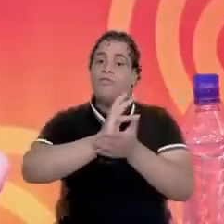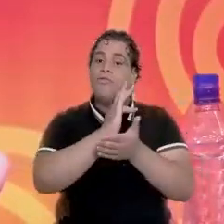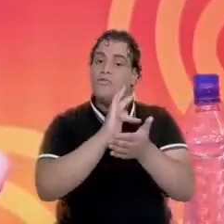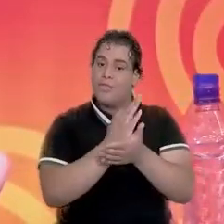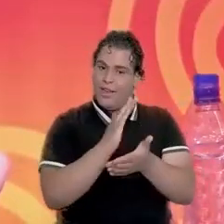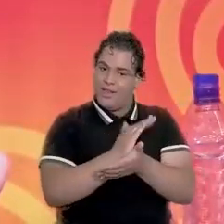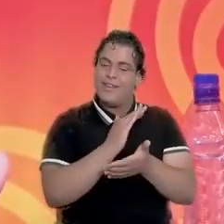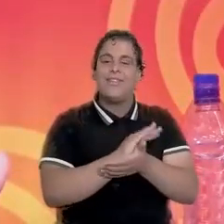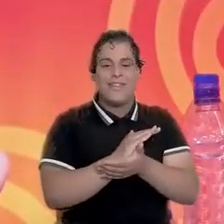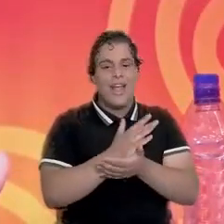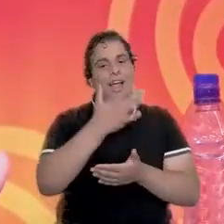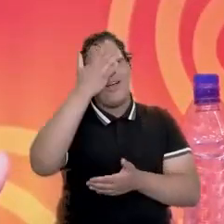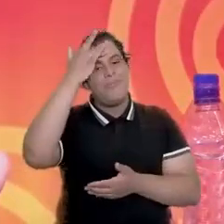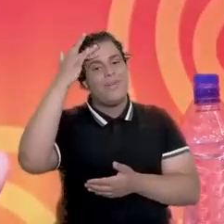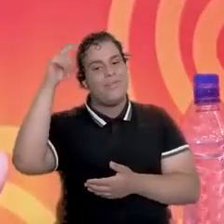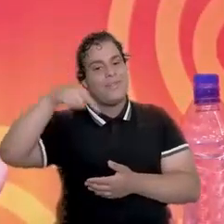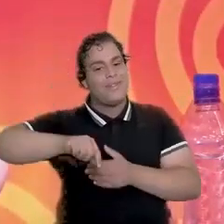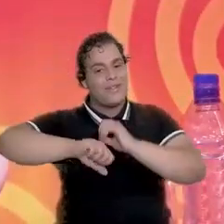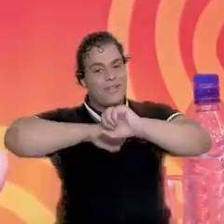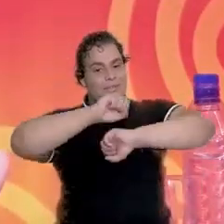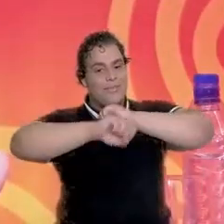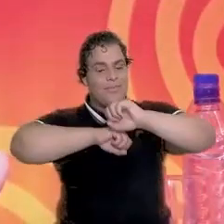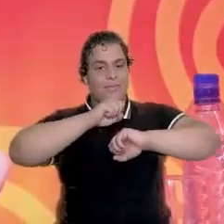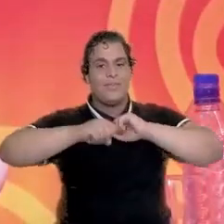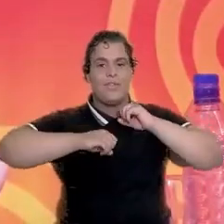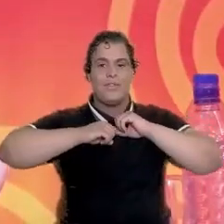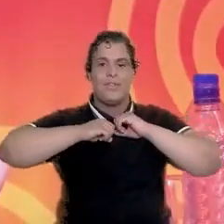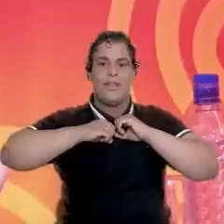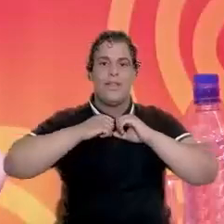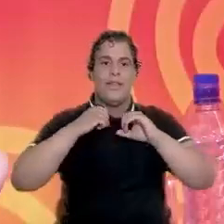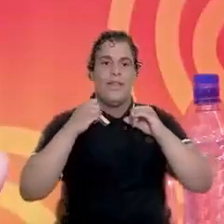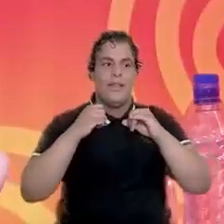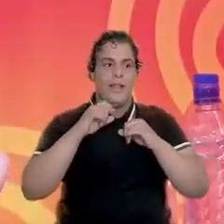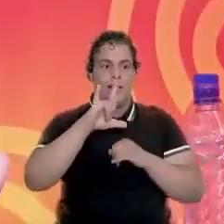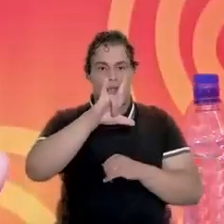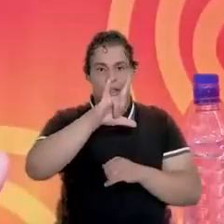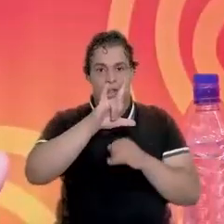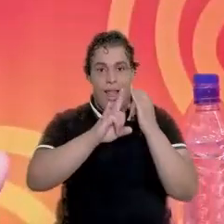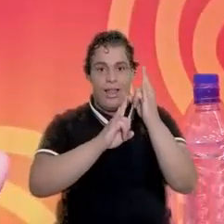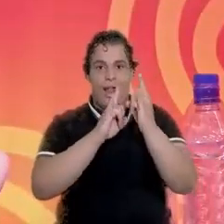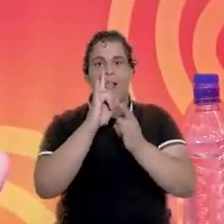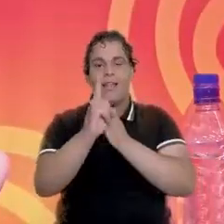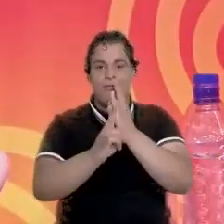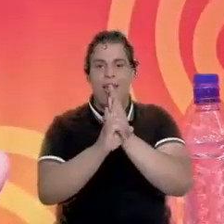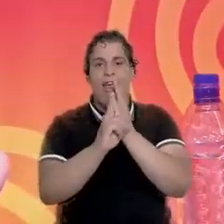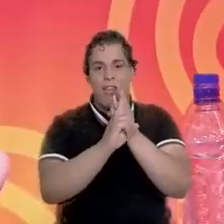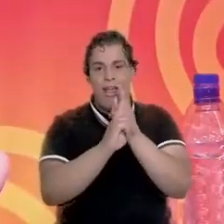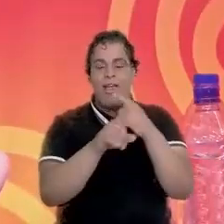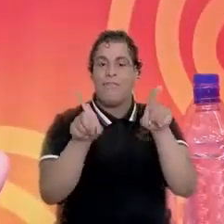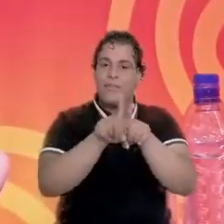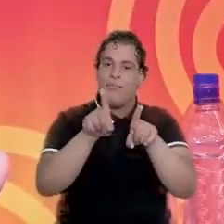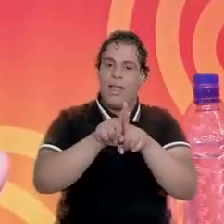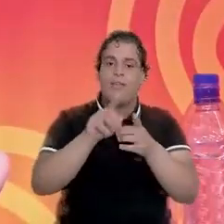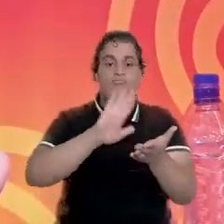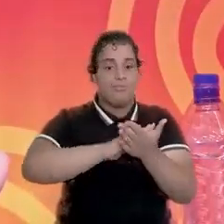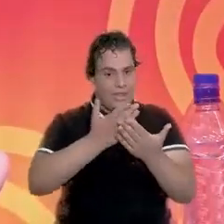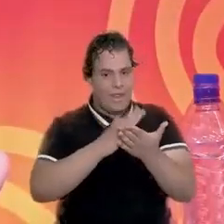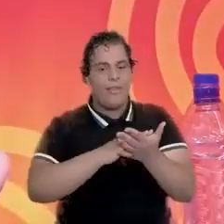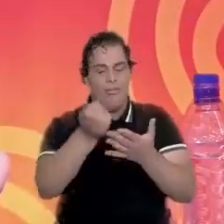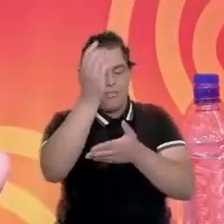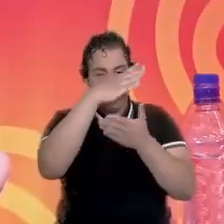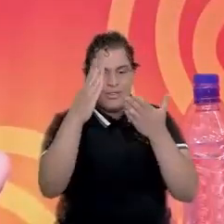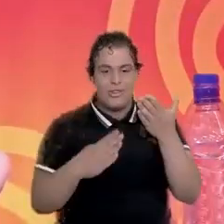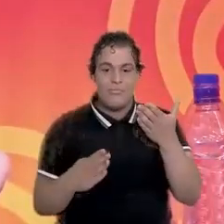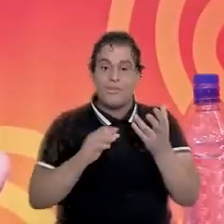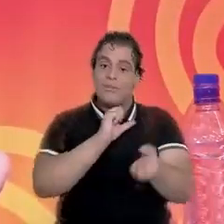Araxá, é o pessoal aqui da produção que faz aí as transmissões ao vivo, pessoal da acessibilidade, viu? E eu espero fortemente que ano